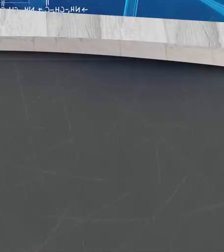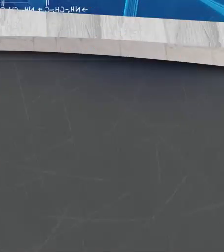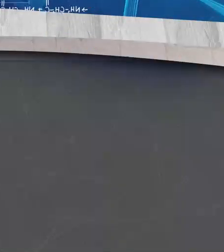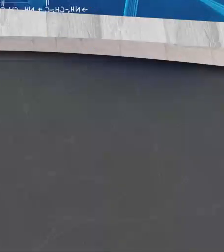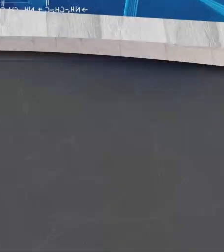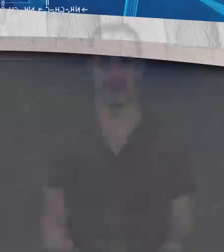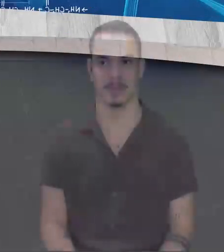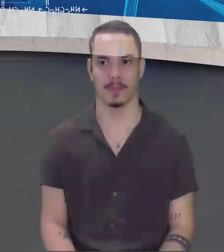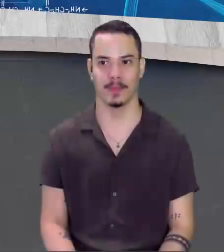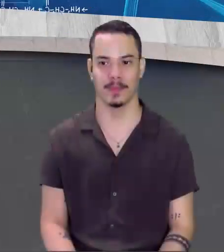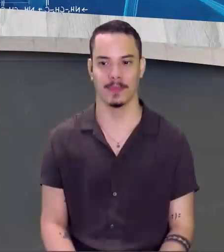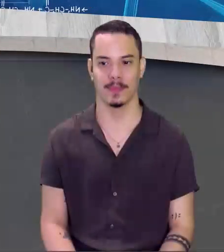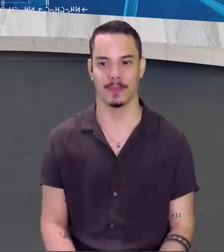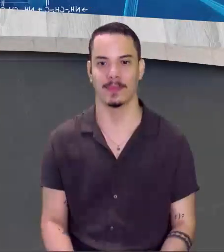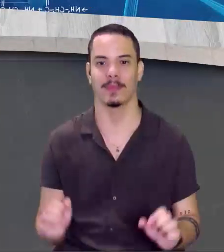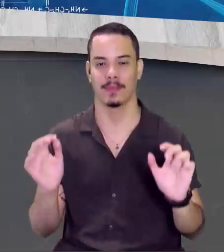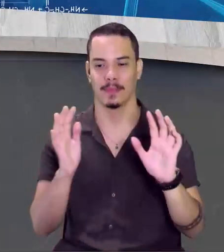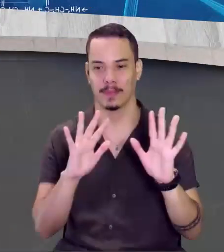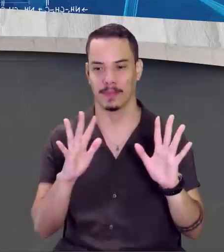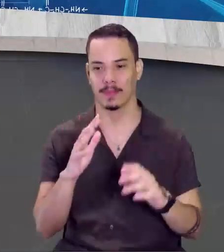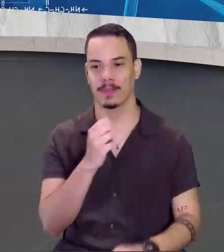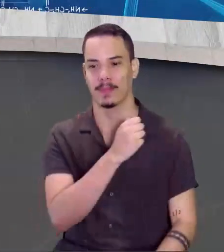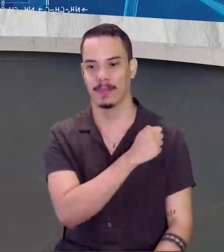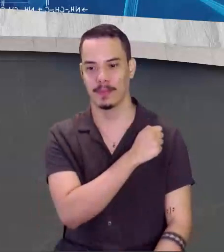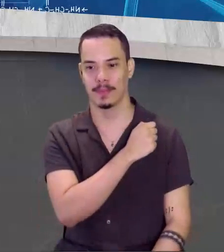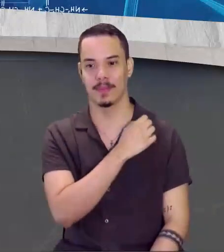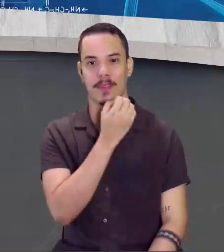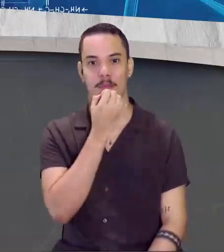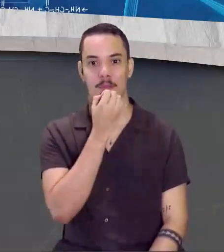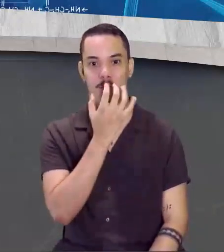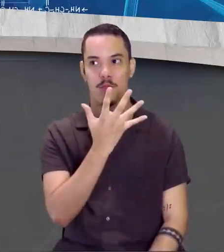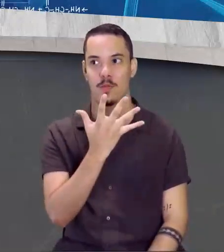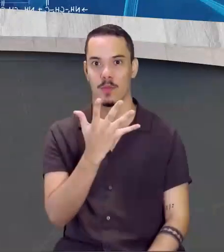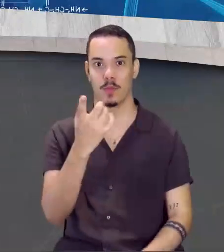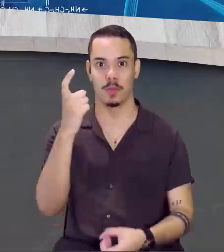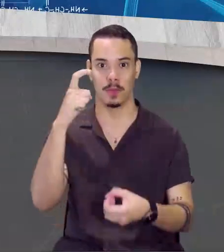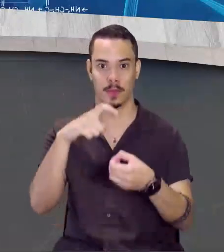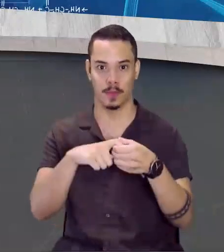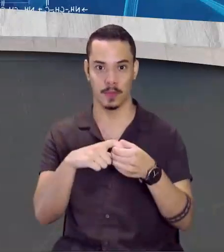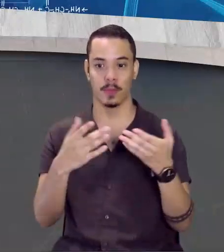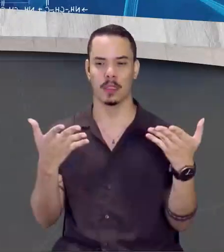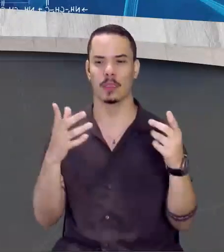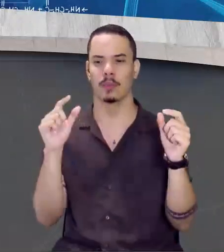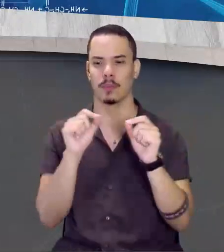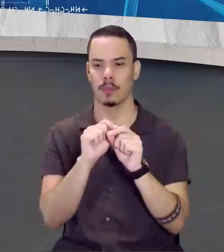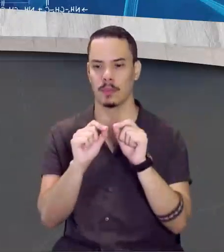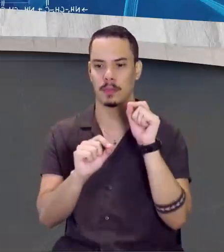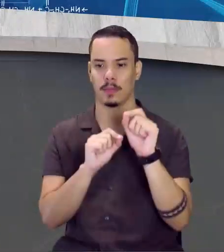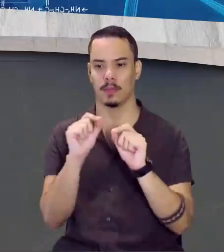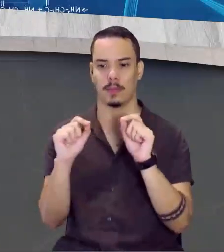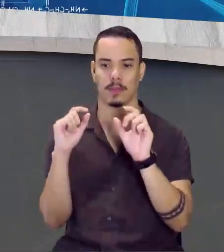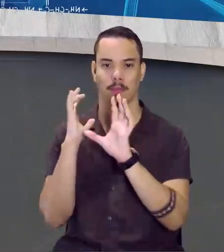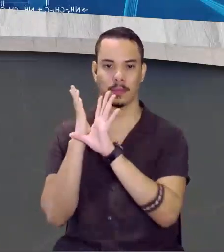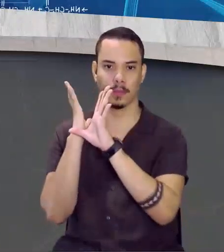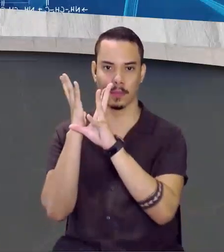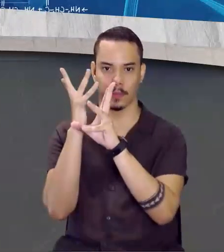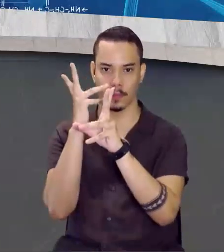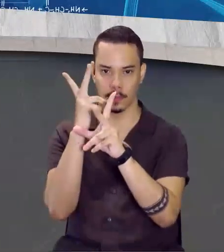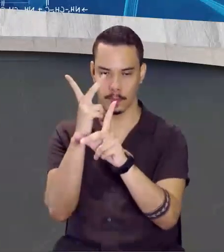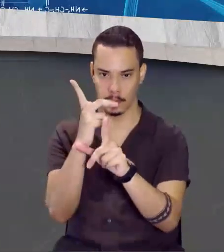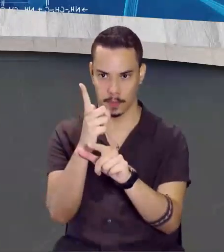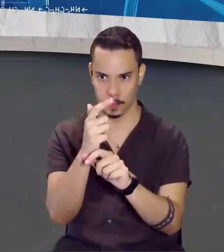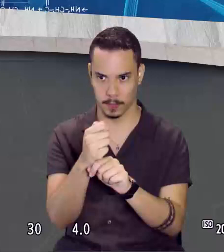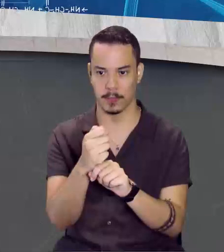E aí, meu caro aluno, que bom ter de volta, hein? Agora, para fazer aquela retrospectiva,